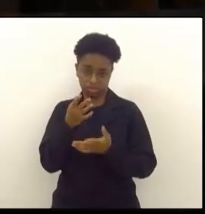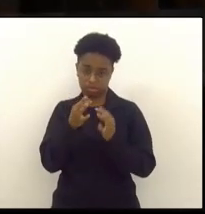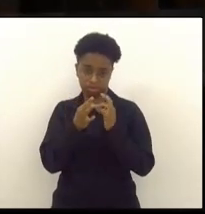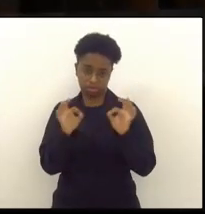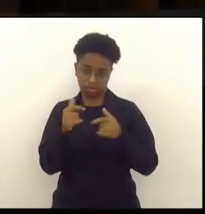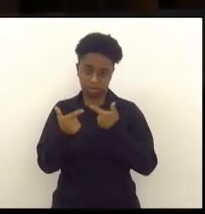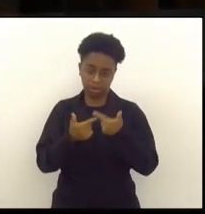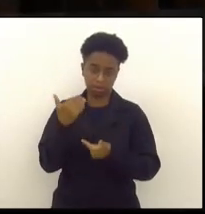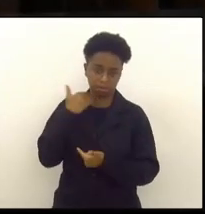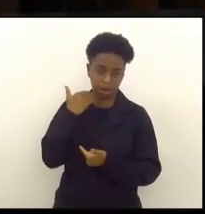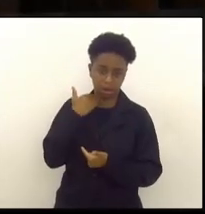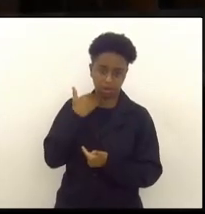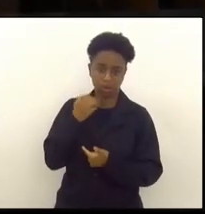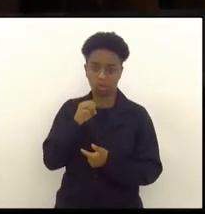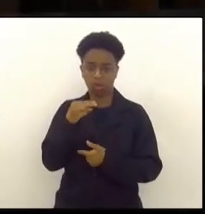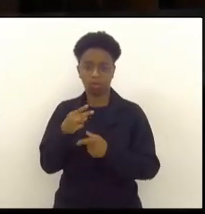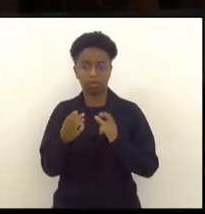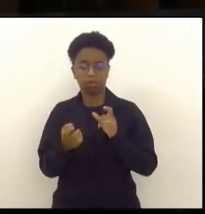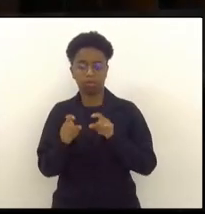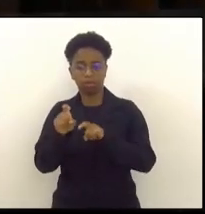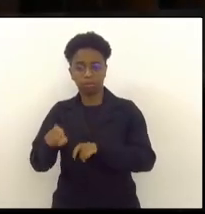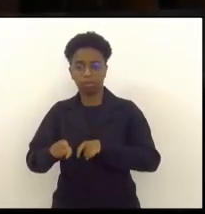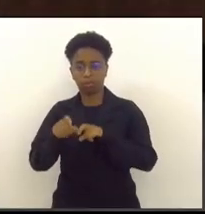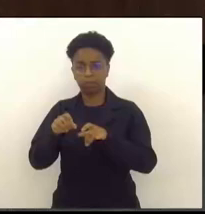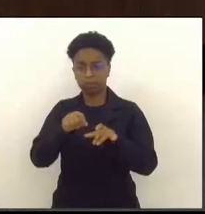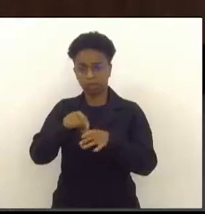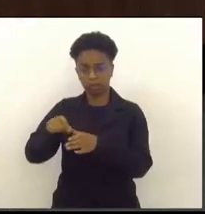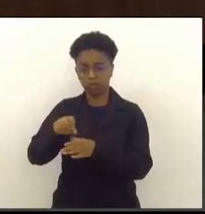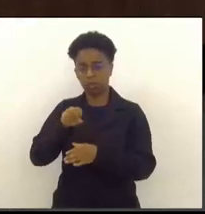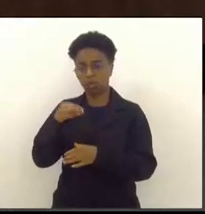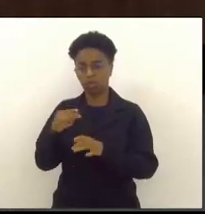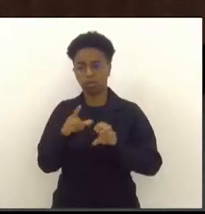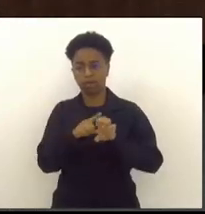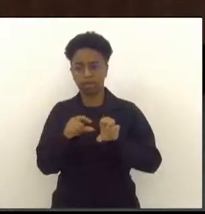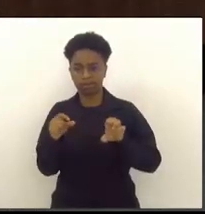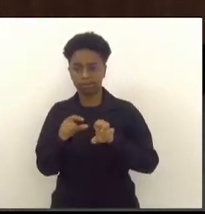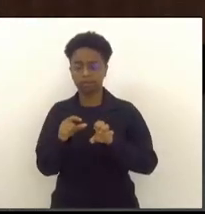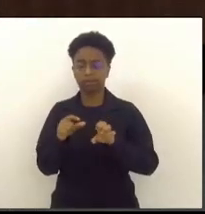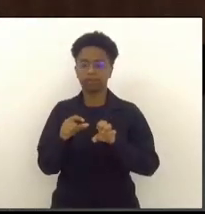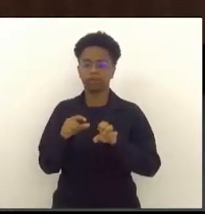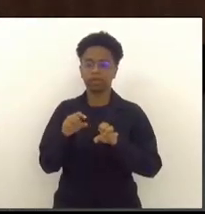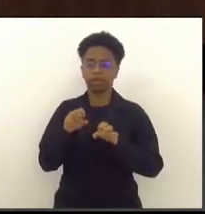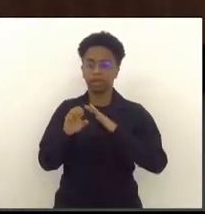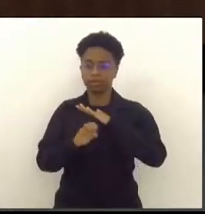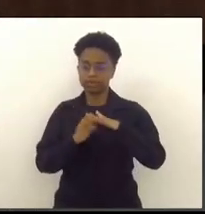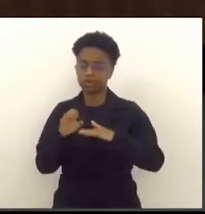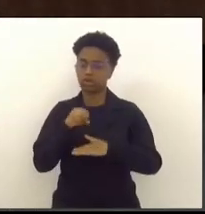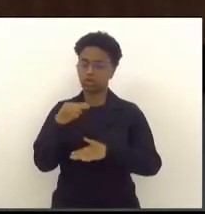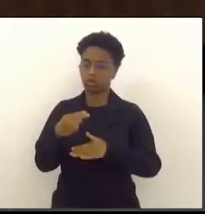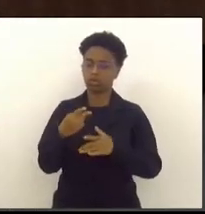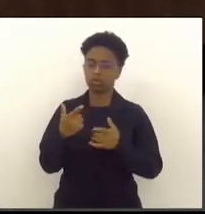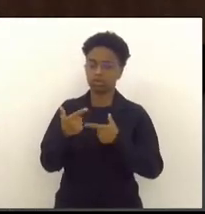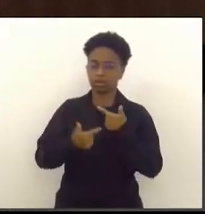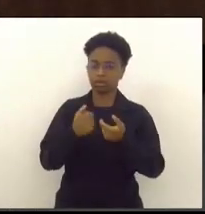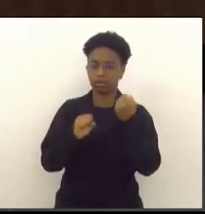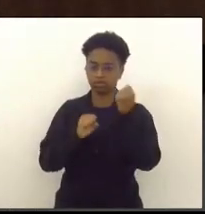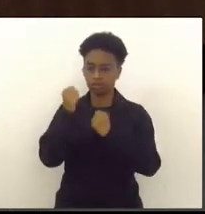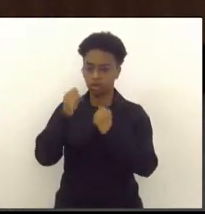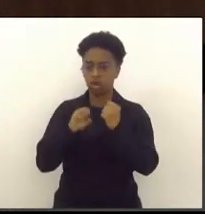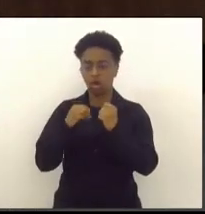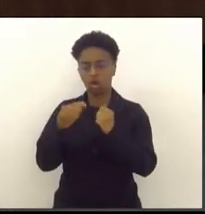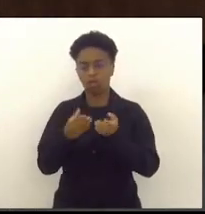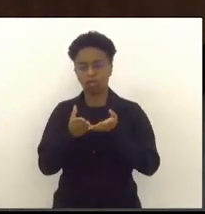bancário, produtor rural, empresário, siderúrgico, trabalhador offshore.